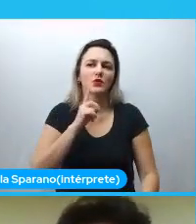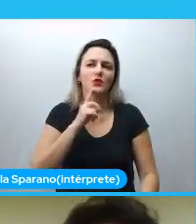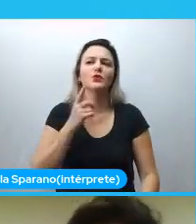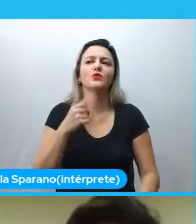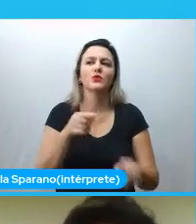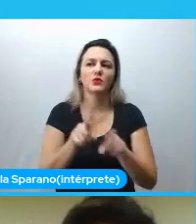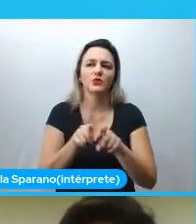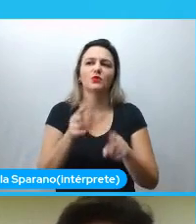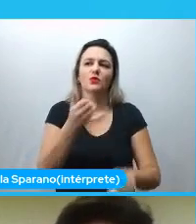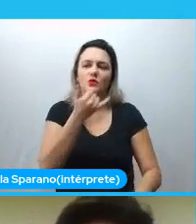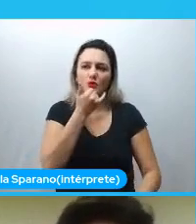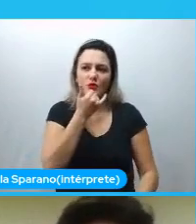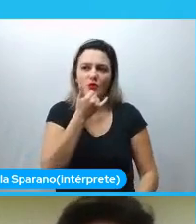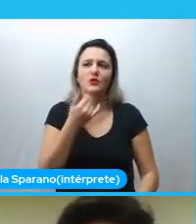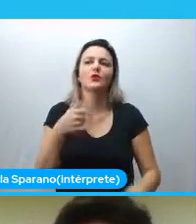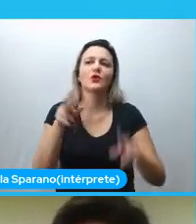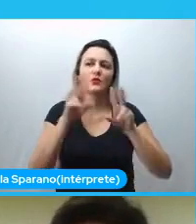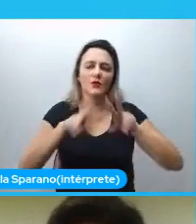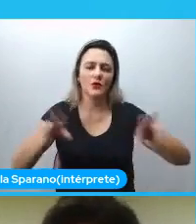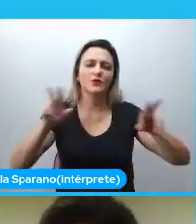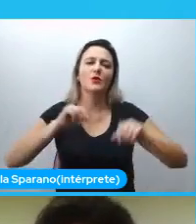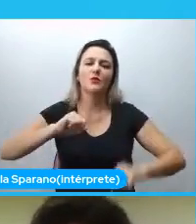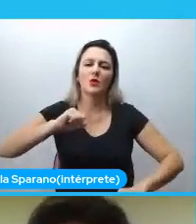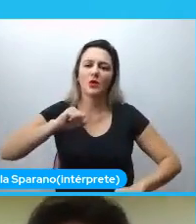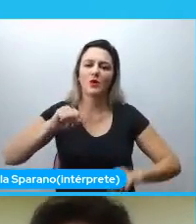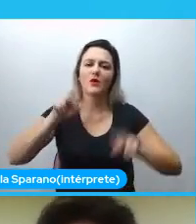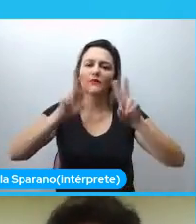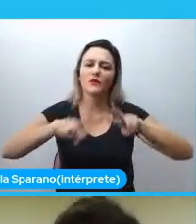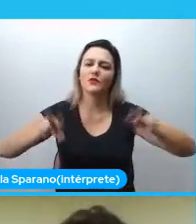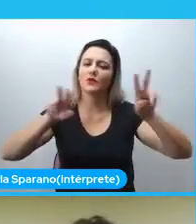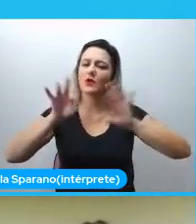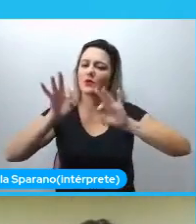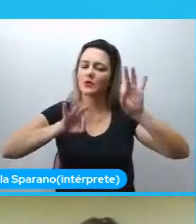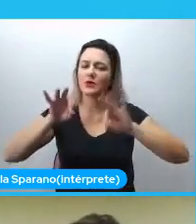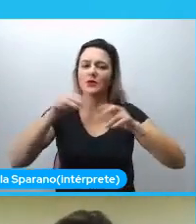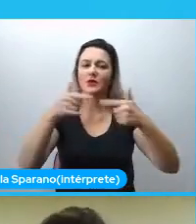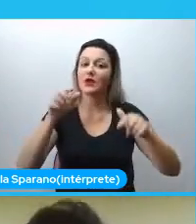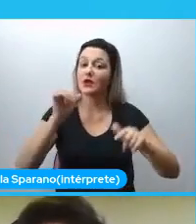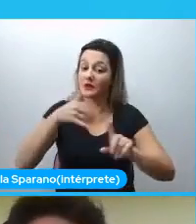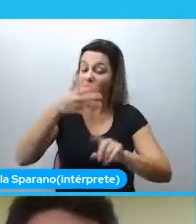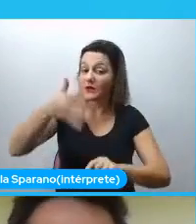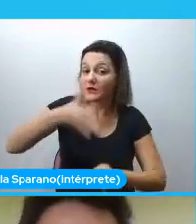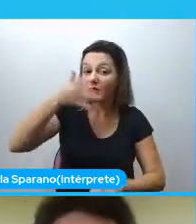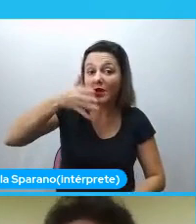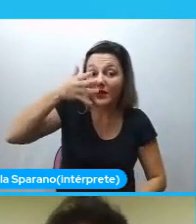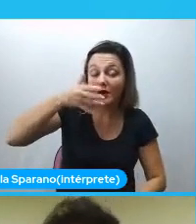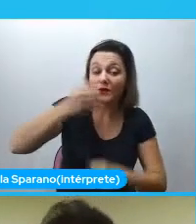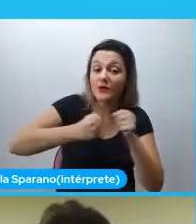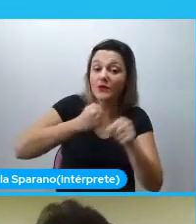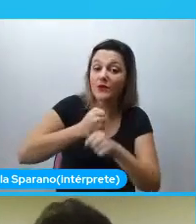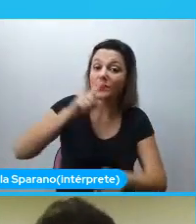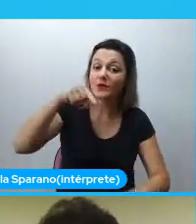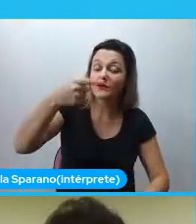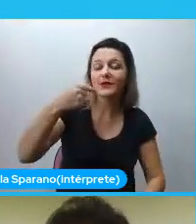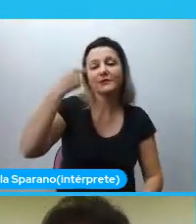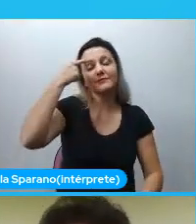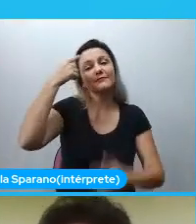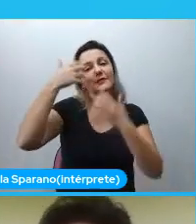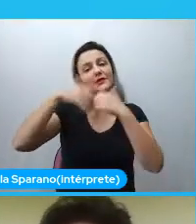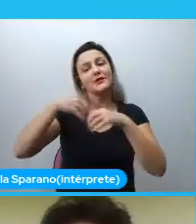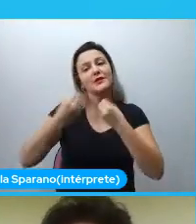efeito visual nem nada aqui preparado, infelizmente. Mas ano que vem, se essa palestra rolar, eu prometo que vou pensar em como resolver